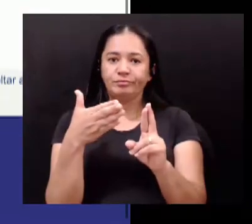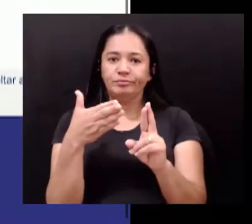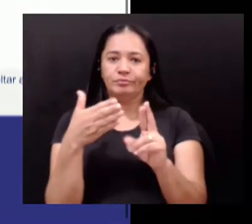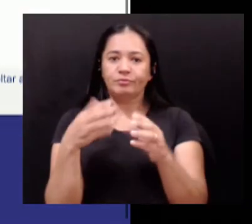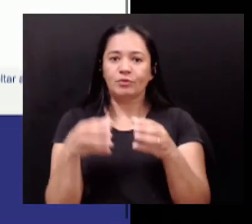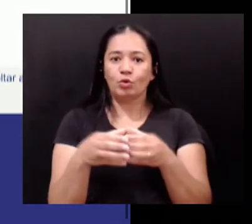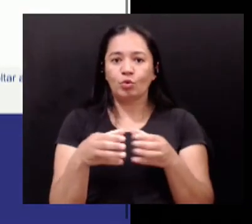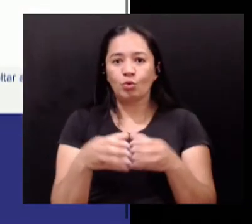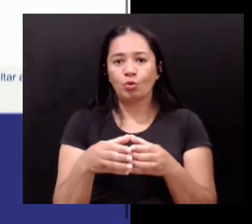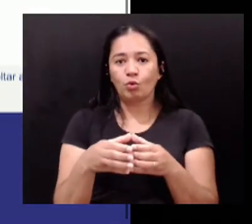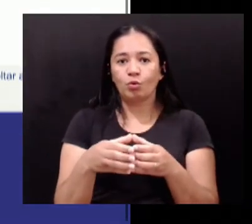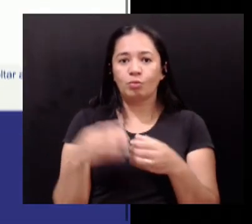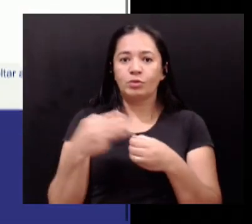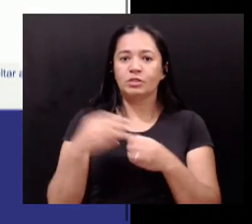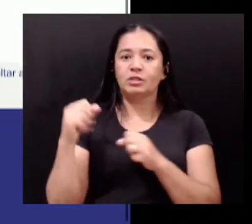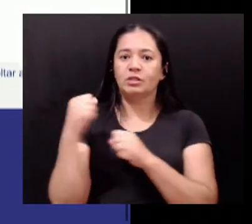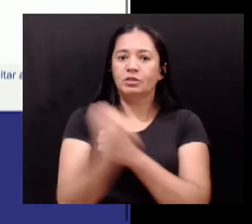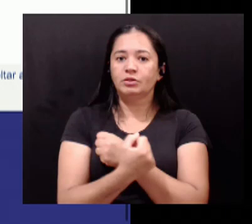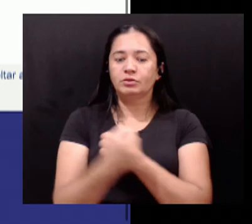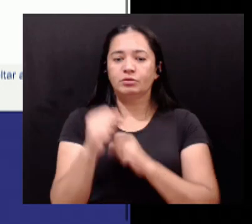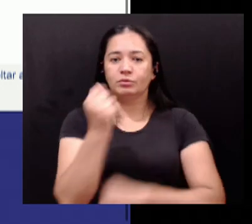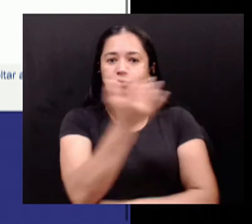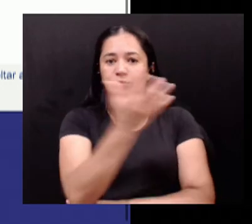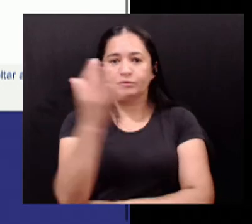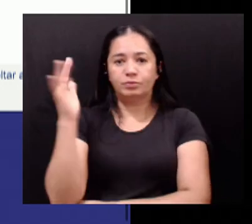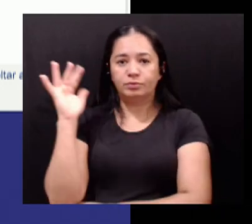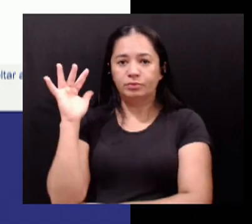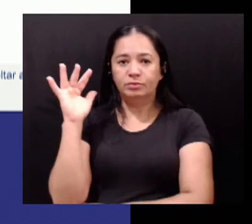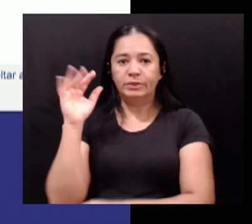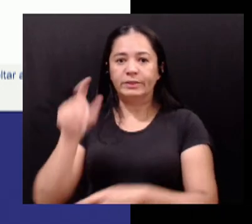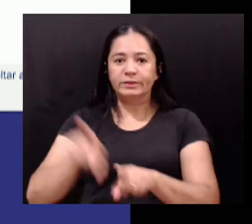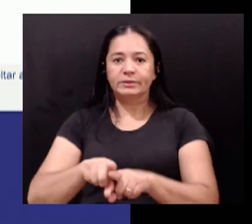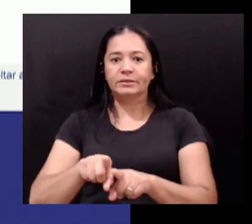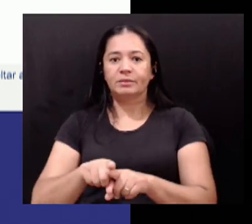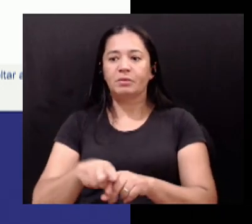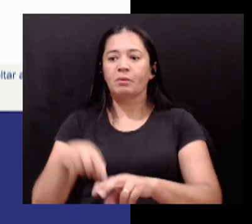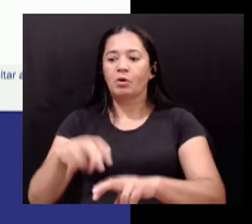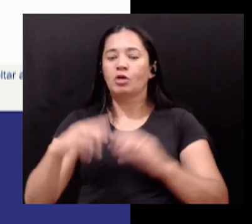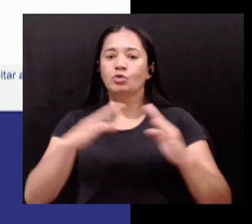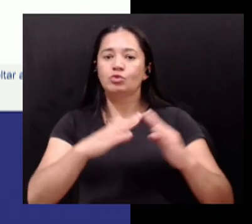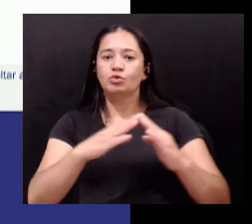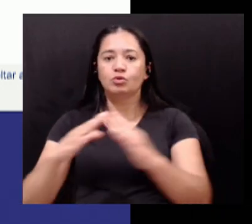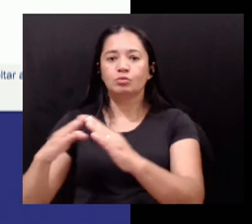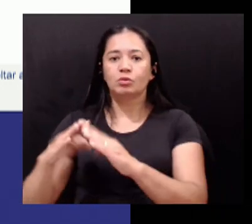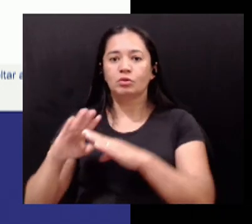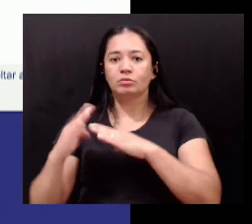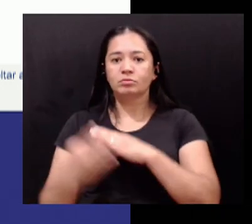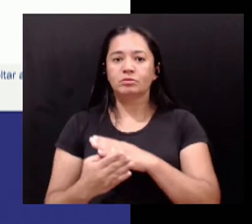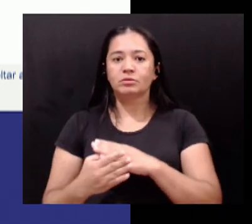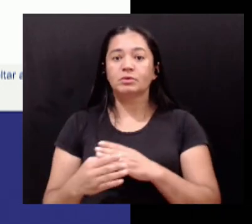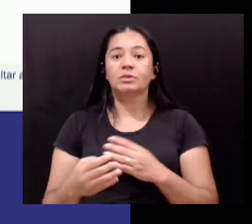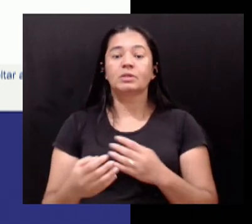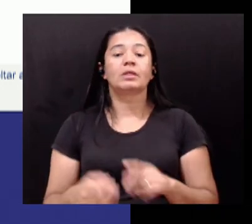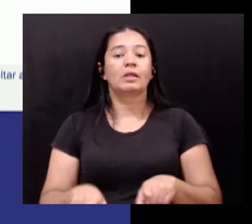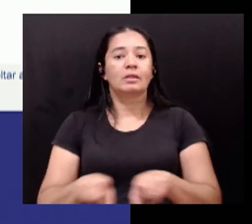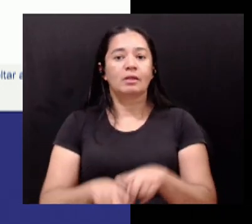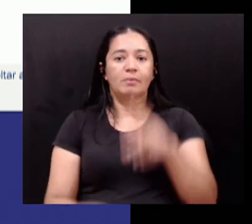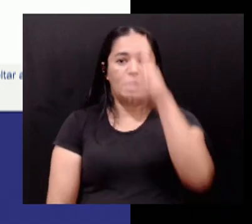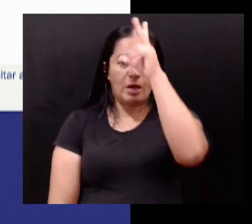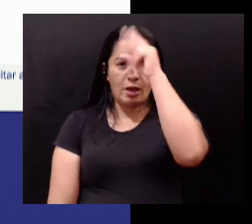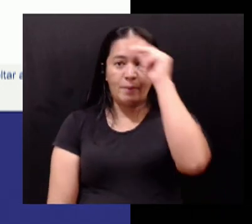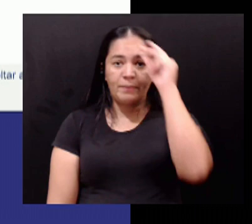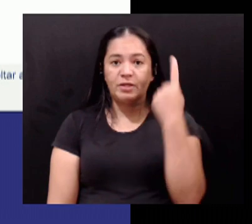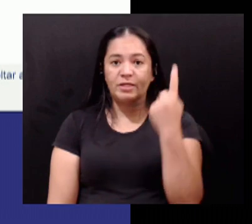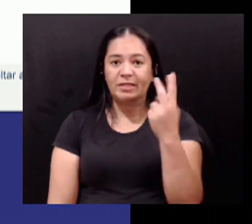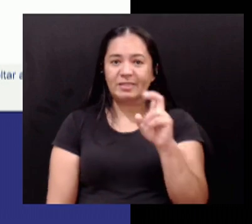Defesa do Meio Ambiente e também por moradores de bairro. Lembrando que a Prefeitura tem 15 dias